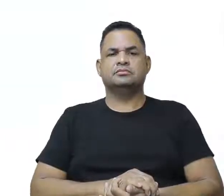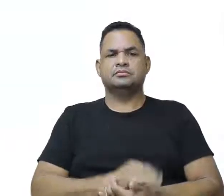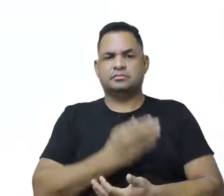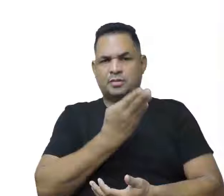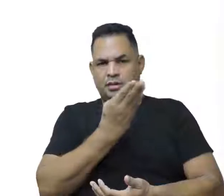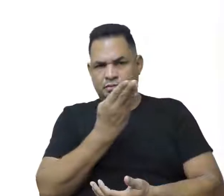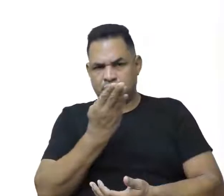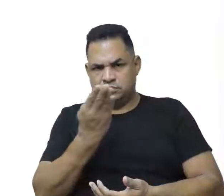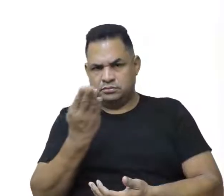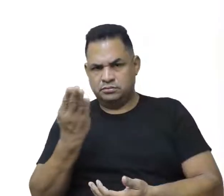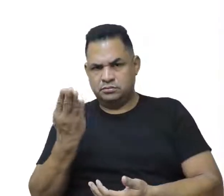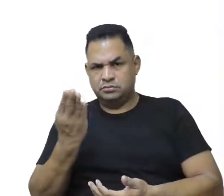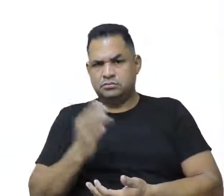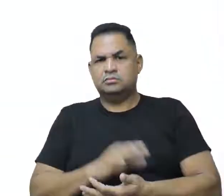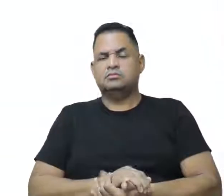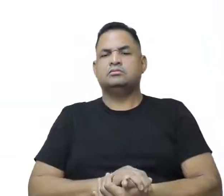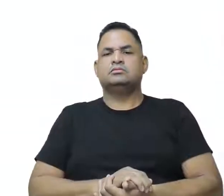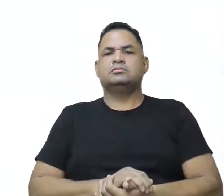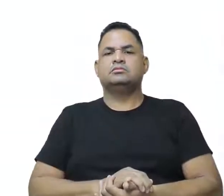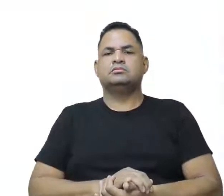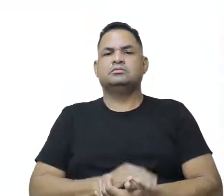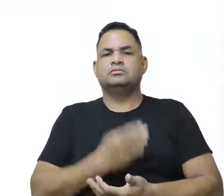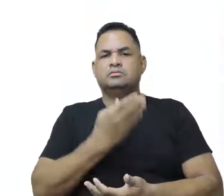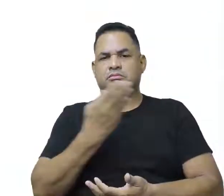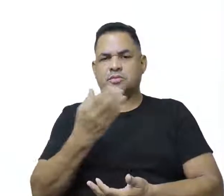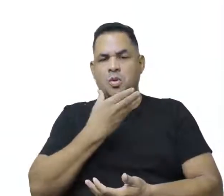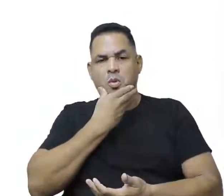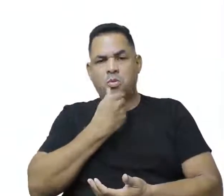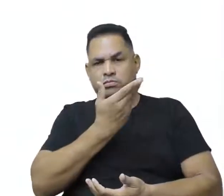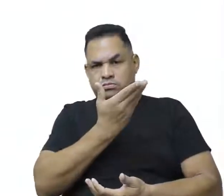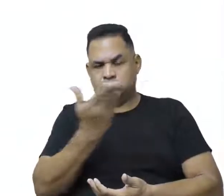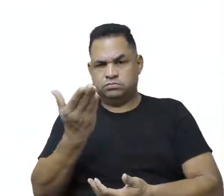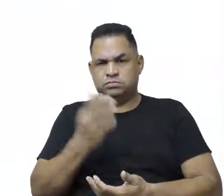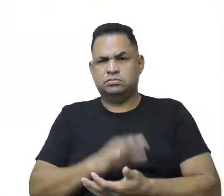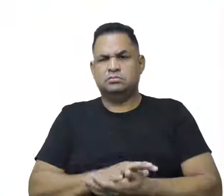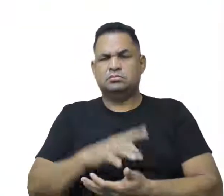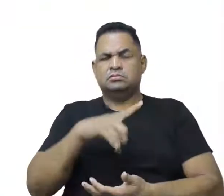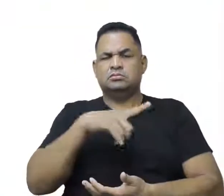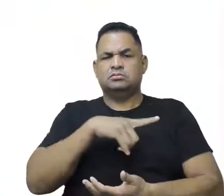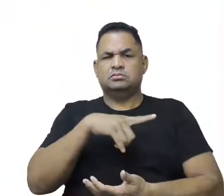do Bronisław Malinowski. O Malinowski, ele tem